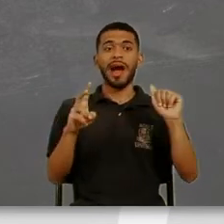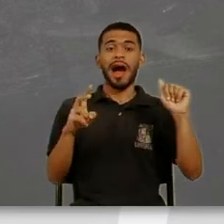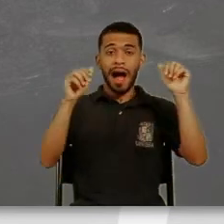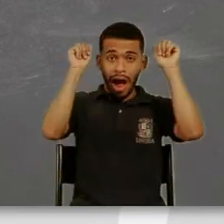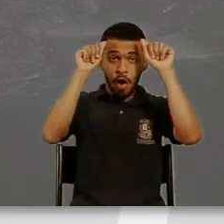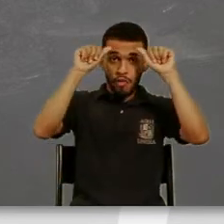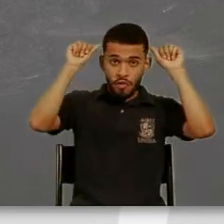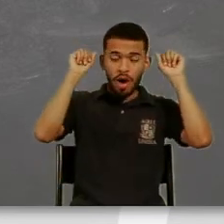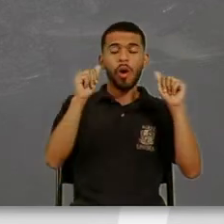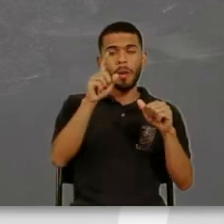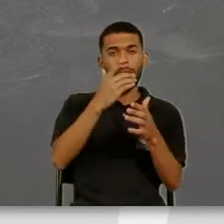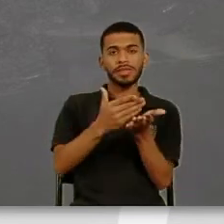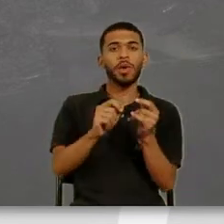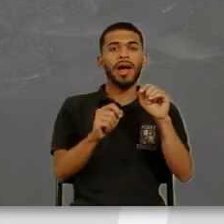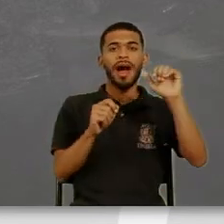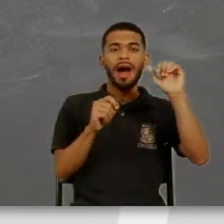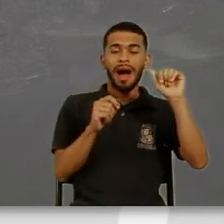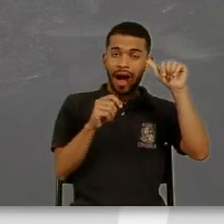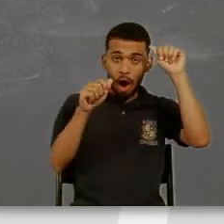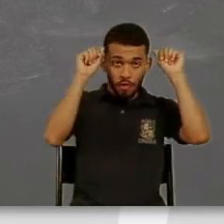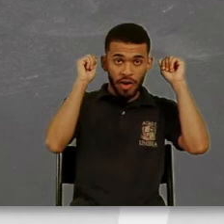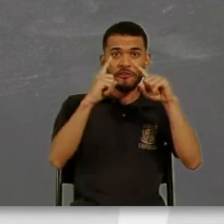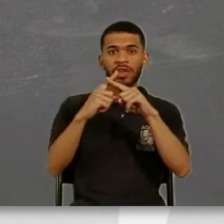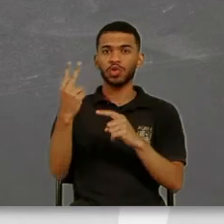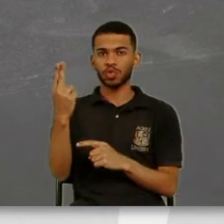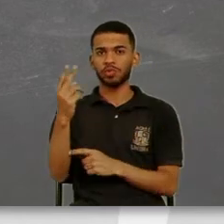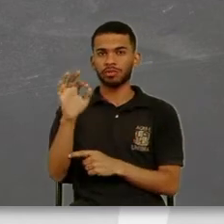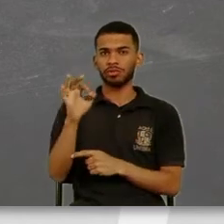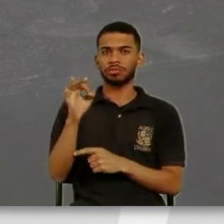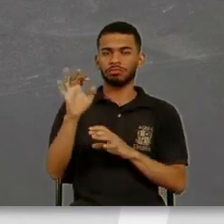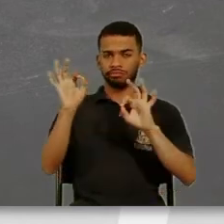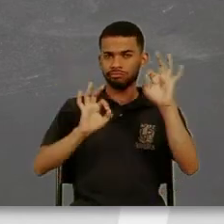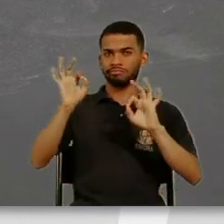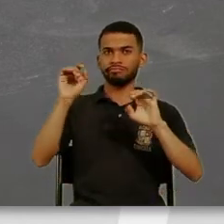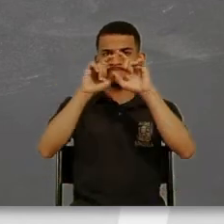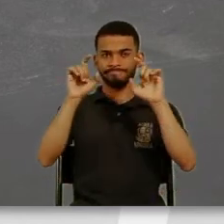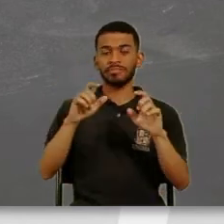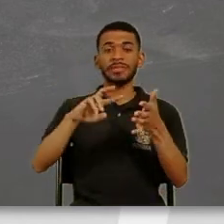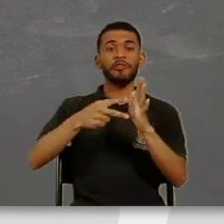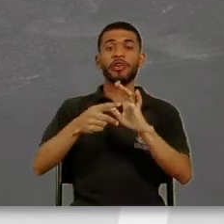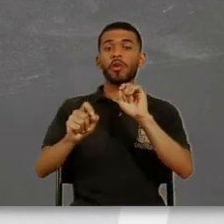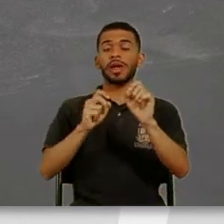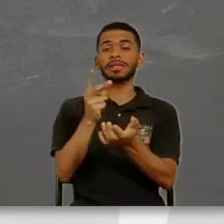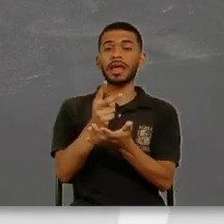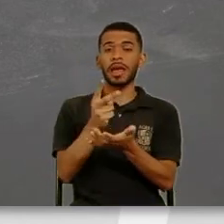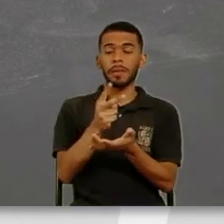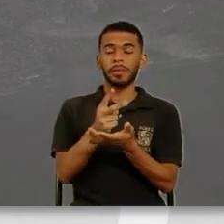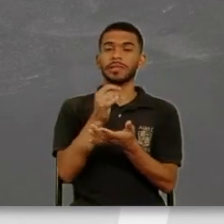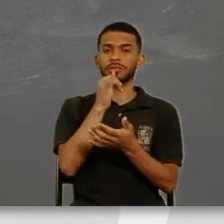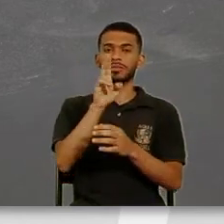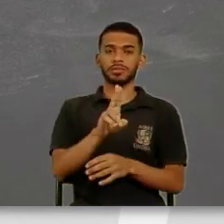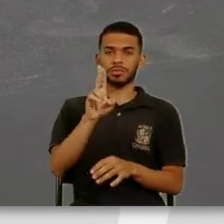alfa vezes U, tá? Então, significa dizer o seguinte, ó, toda vez que eu aplicar essa função,